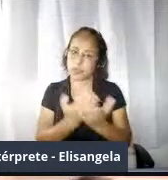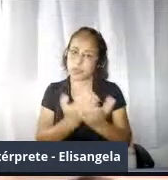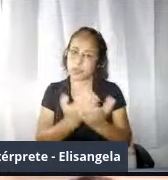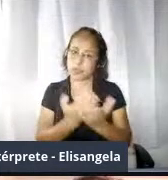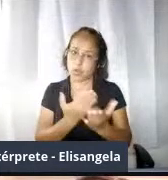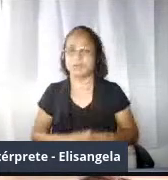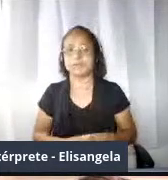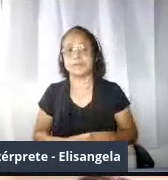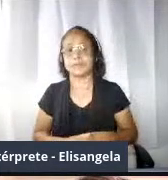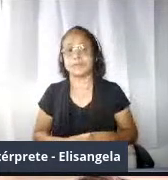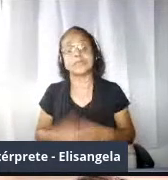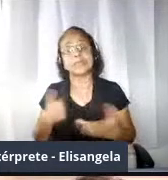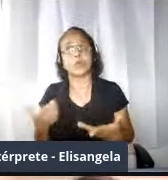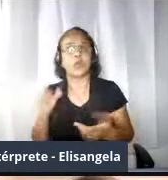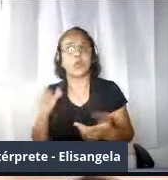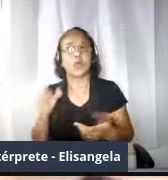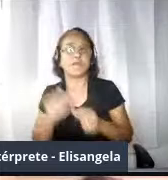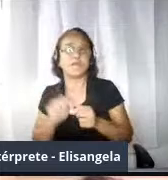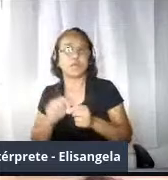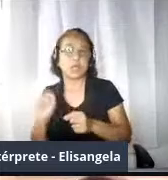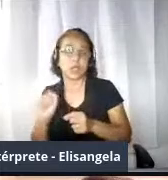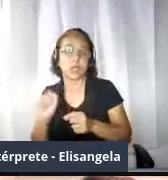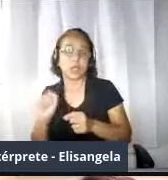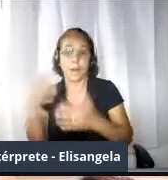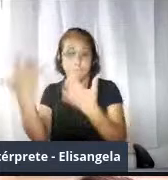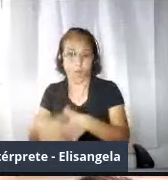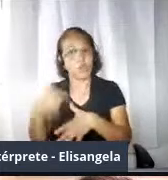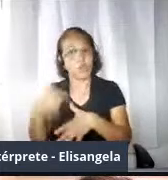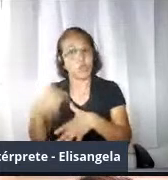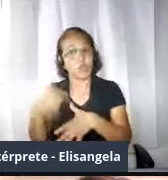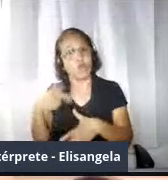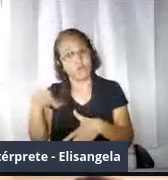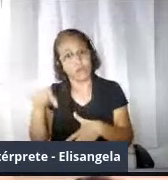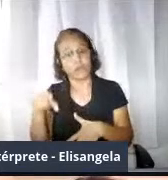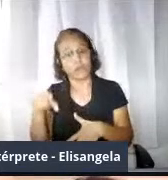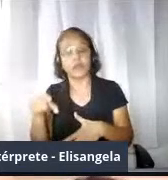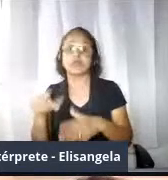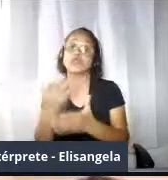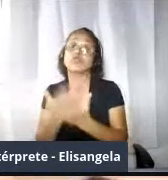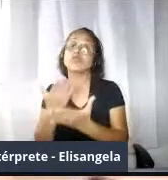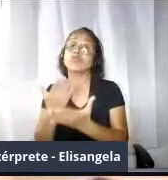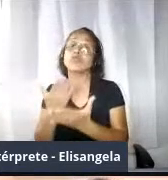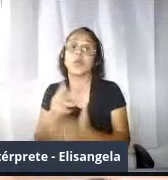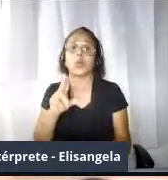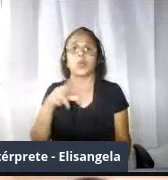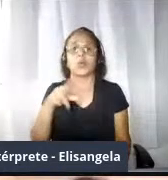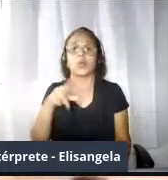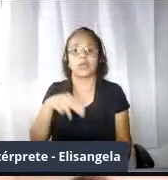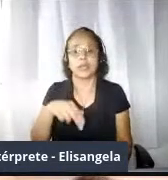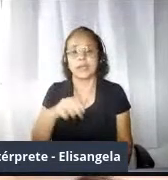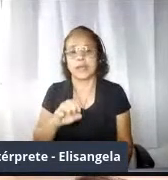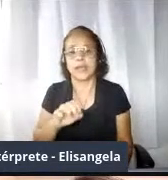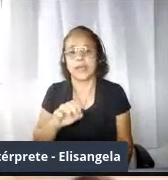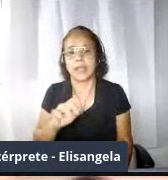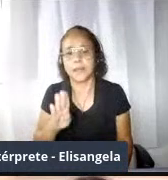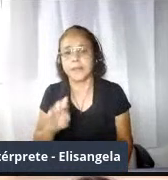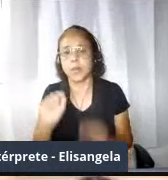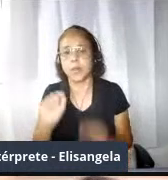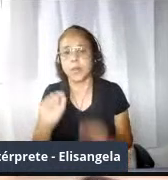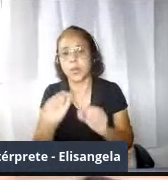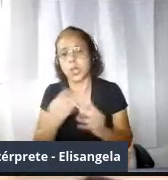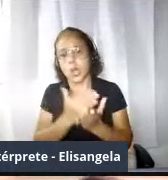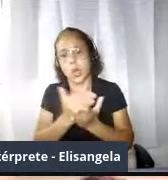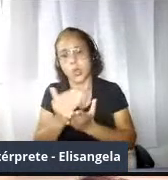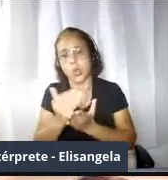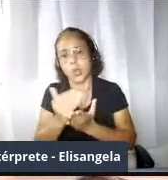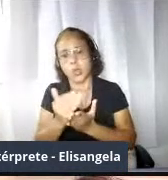aula na UNEB, né? Então, aí eu tinha o mestrado e enfim, tomei essa decisão